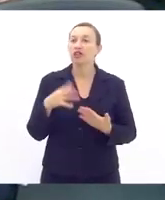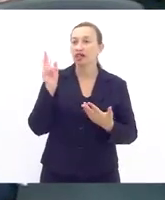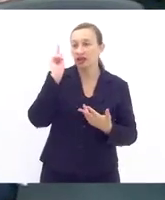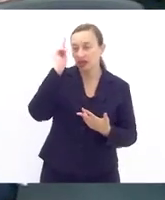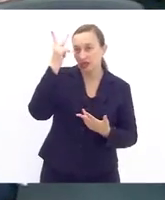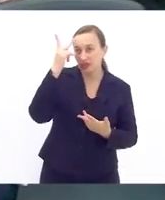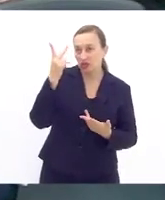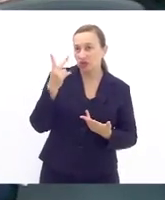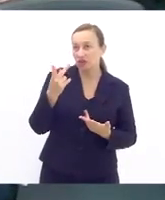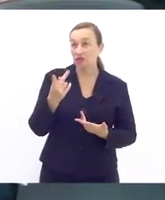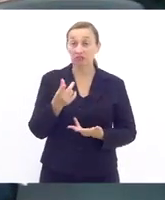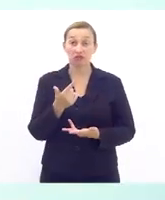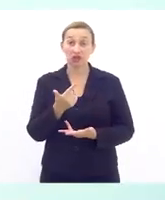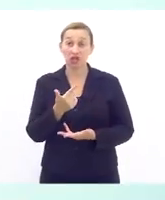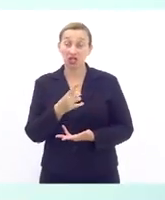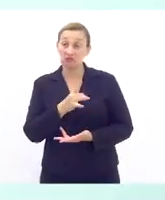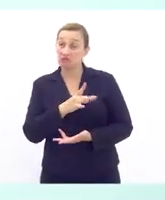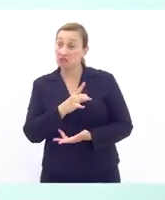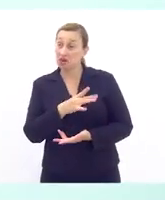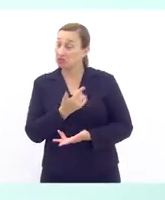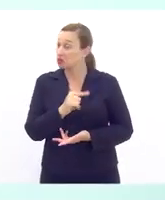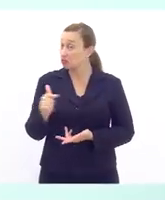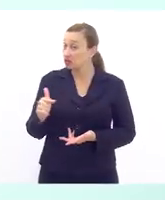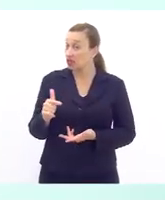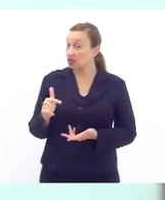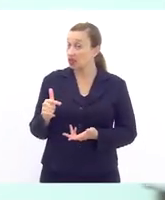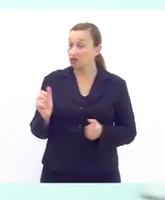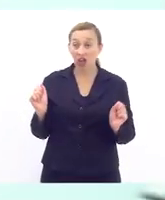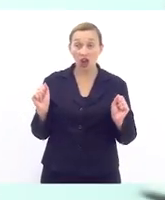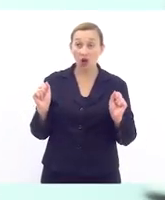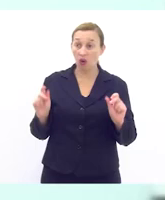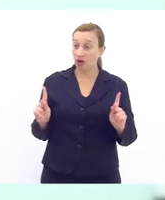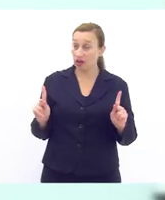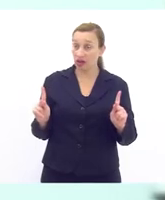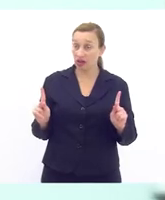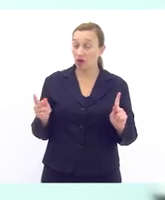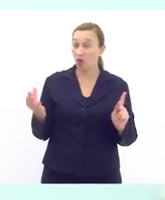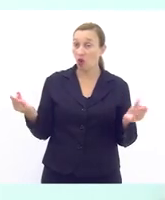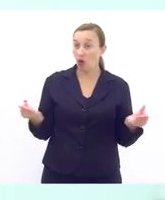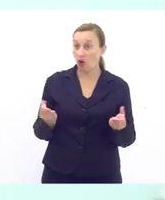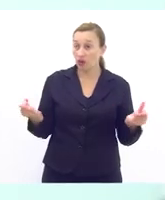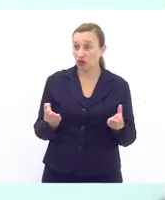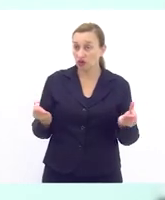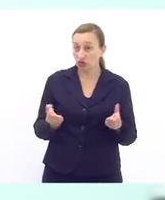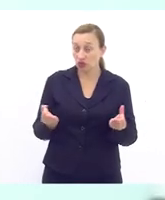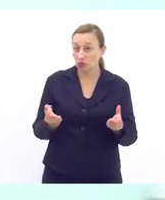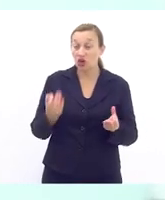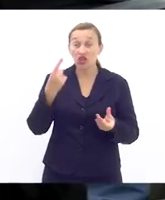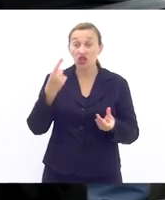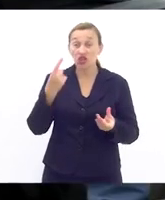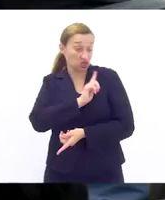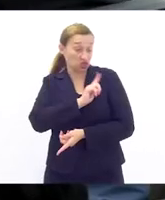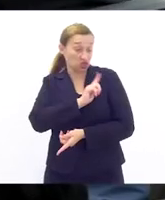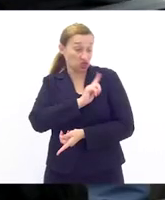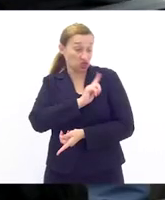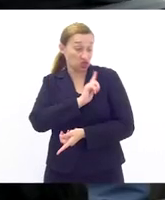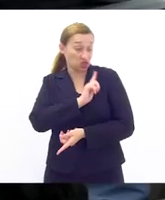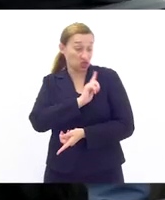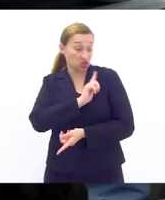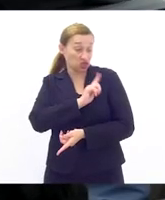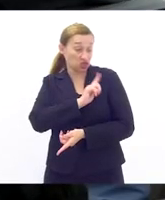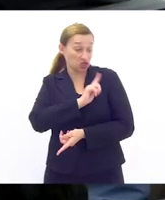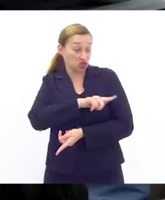história do Quem não deve não teme a fazer as coisas com transparência é ser colaborativo isso a gente enxerga nessa gestão